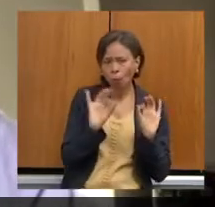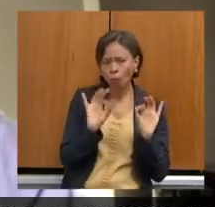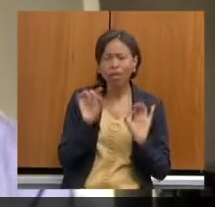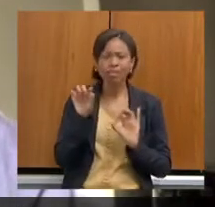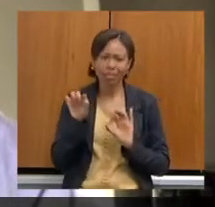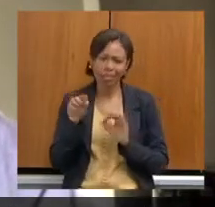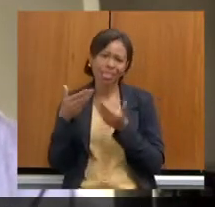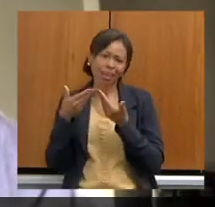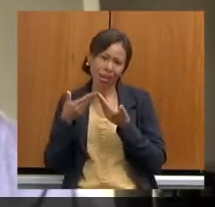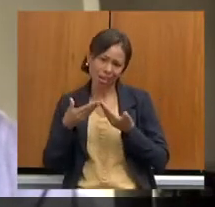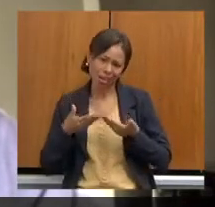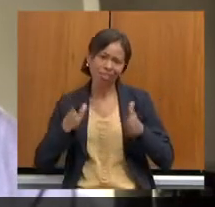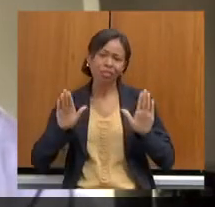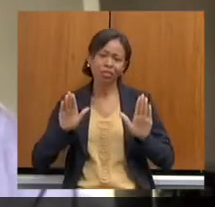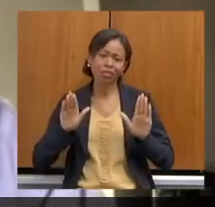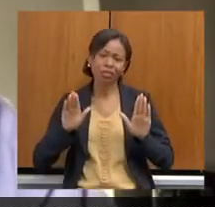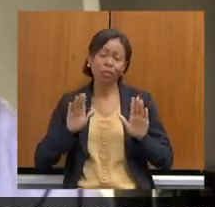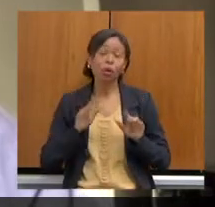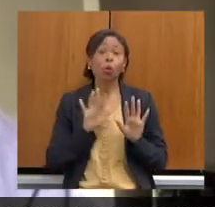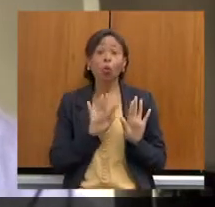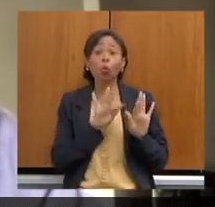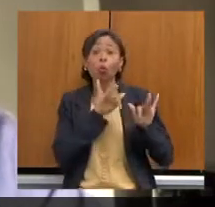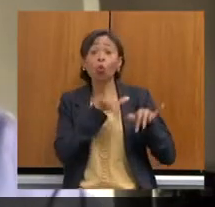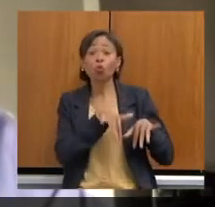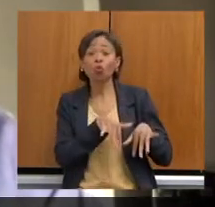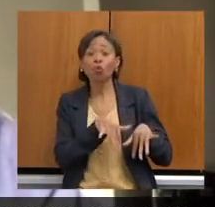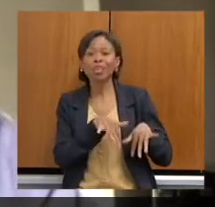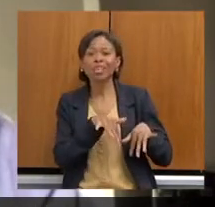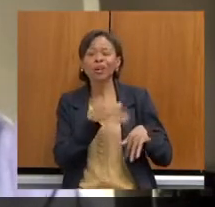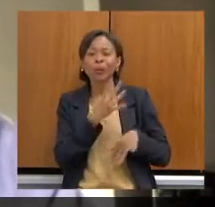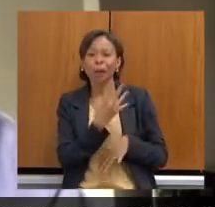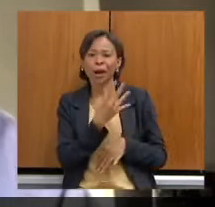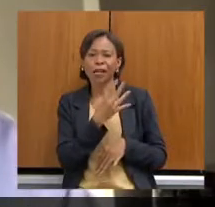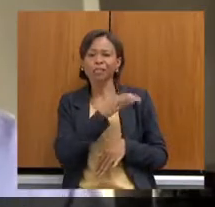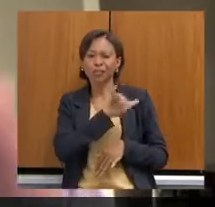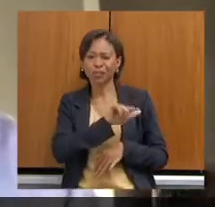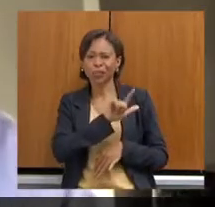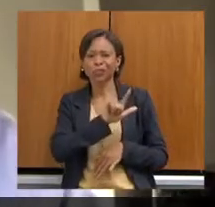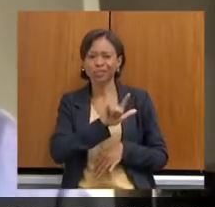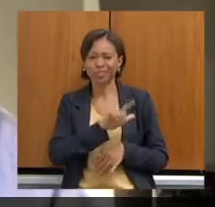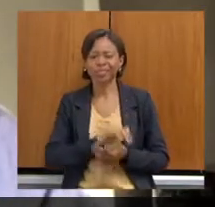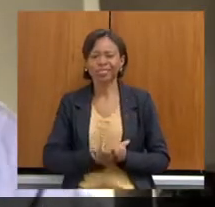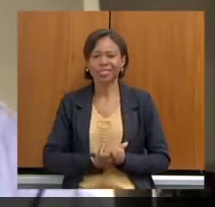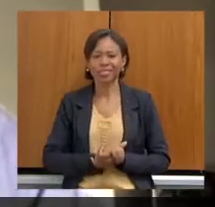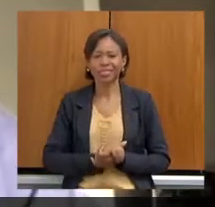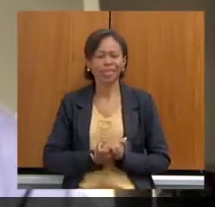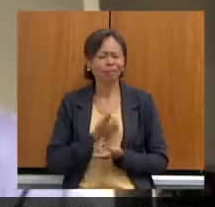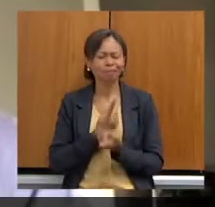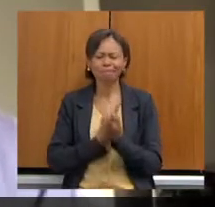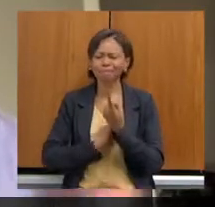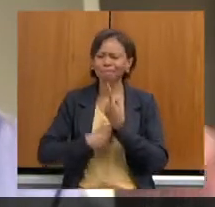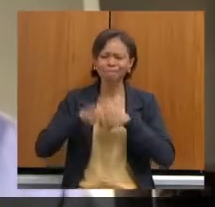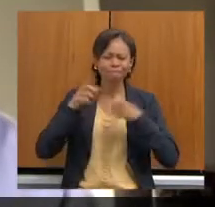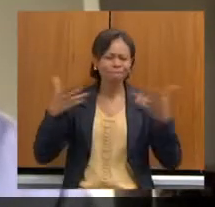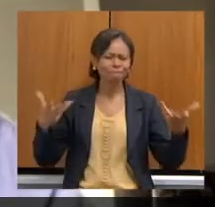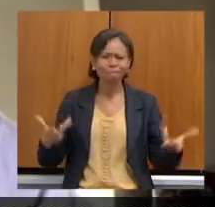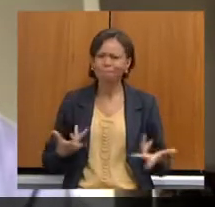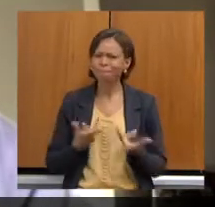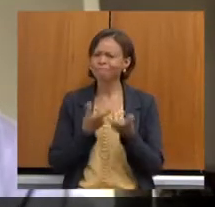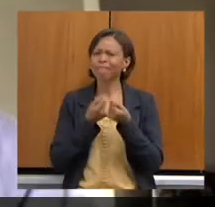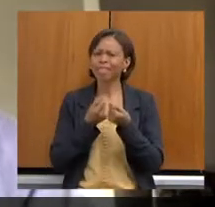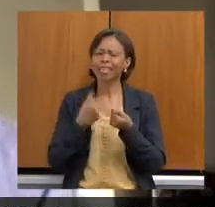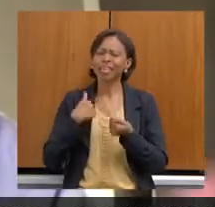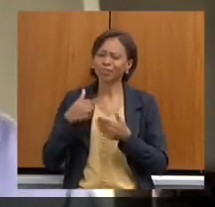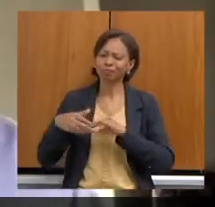ou um sucesso total eu peguei foi o primeiro tá toda a diretoria da Sociedade Rural do sindicato rural